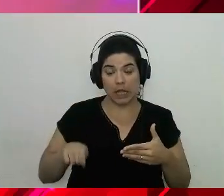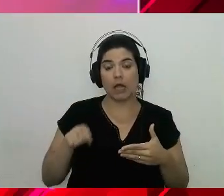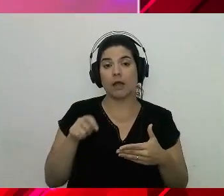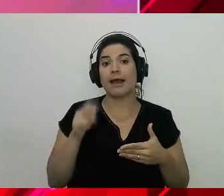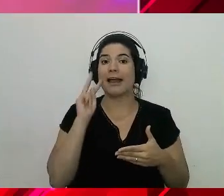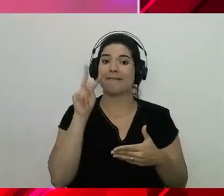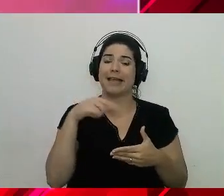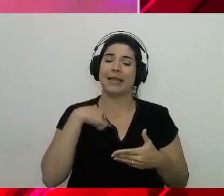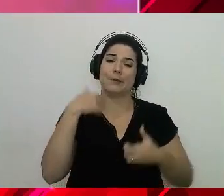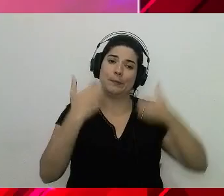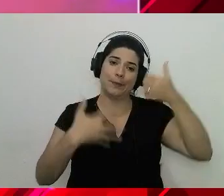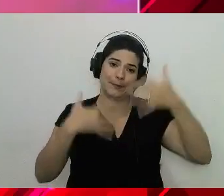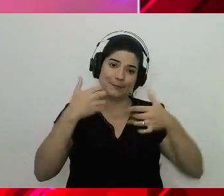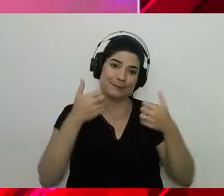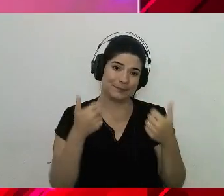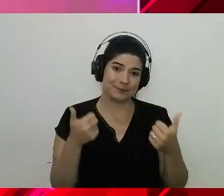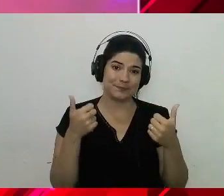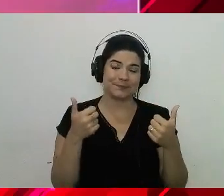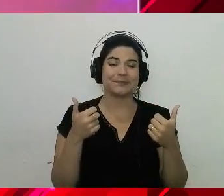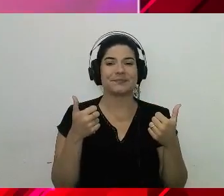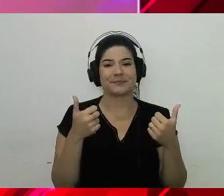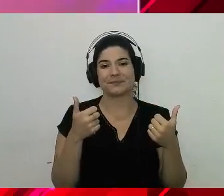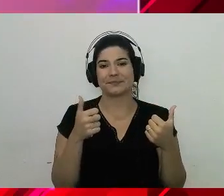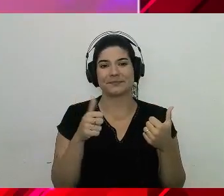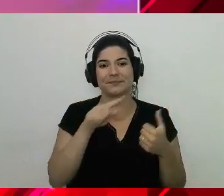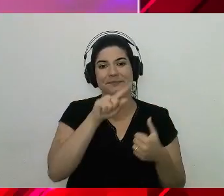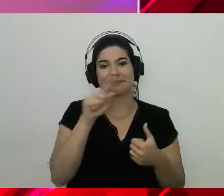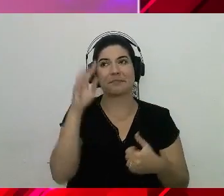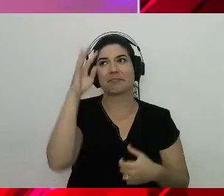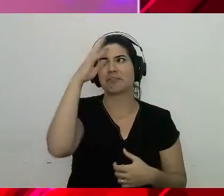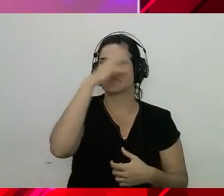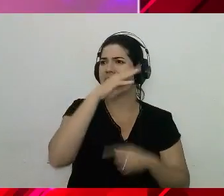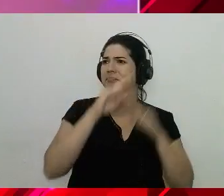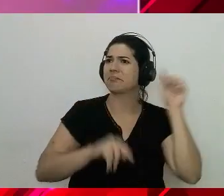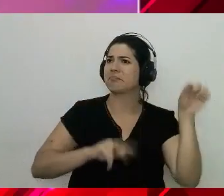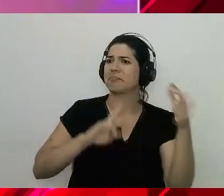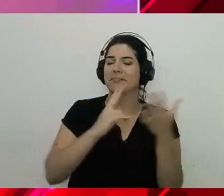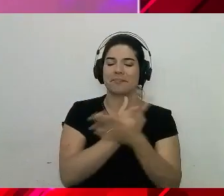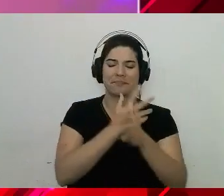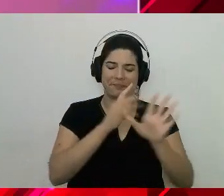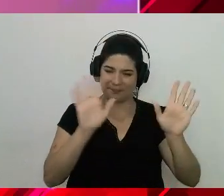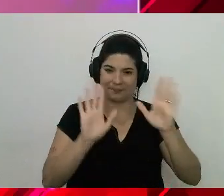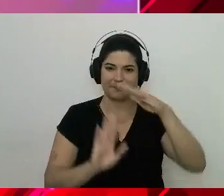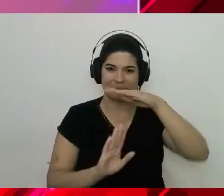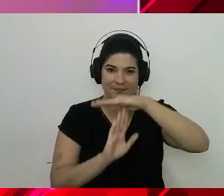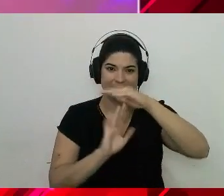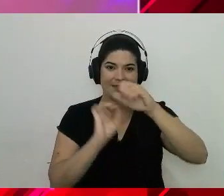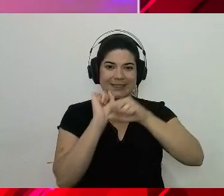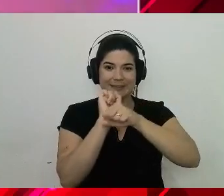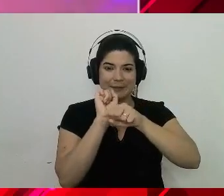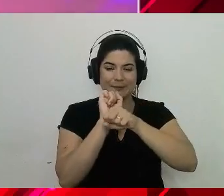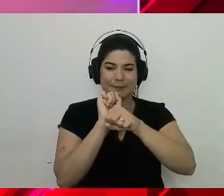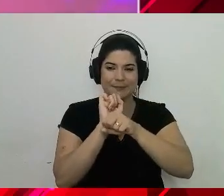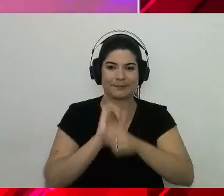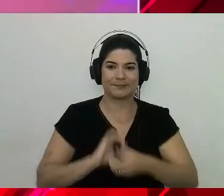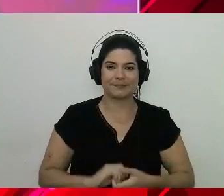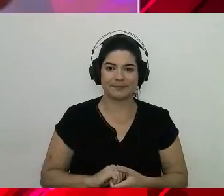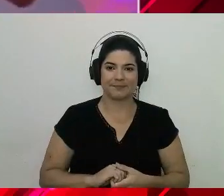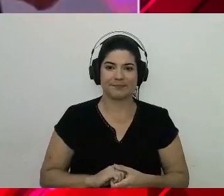só não ficarem pensando o que está acontecendo. Mas, vamos lá.